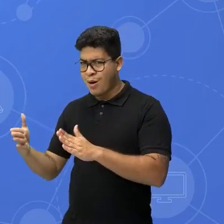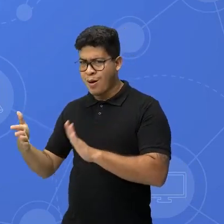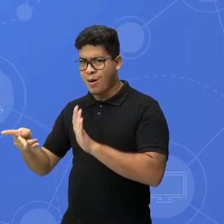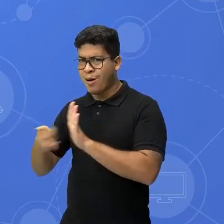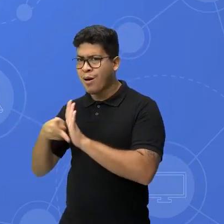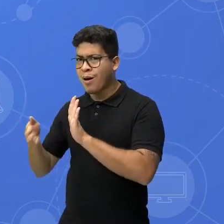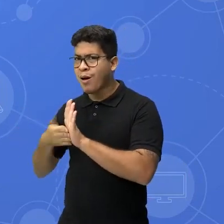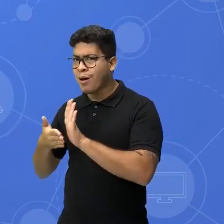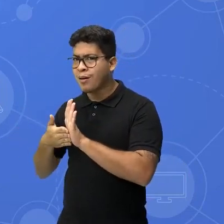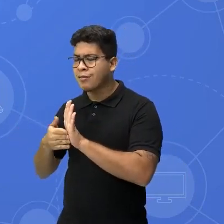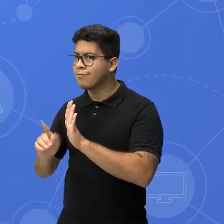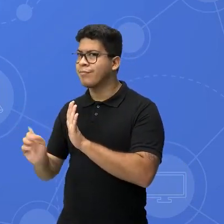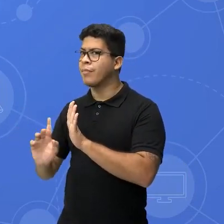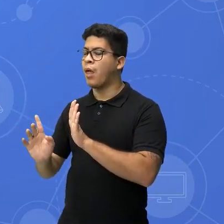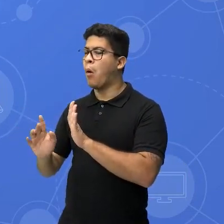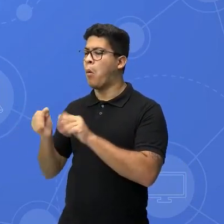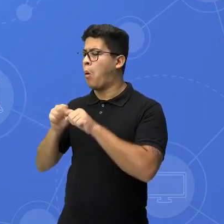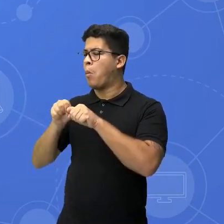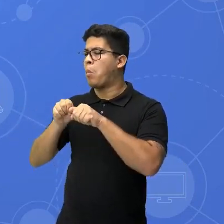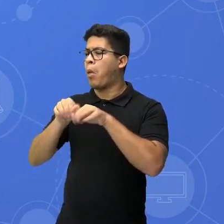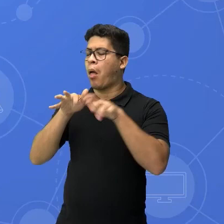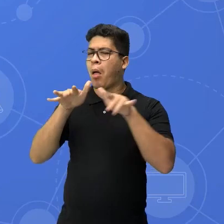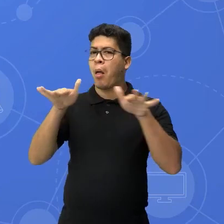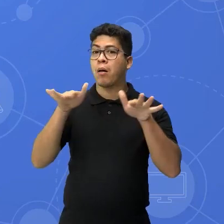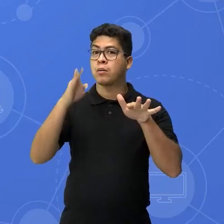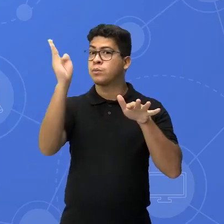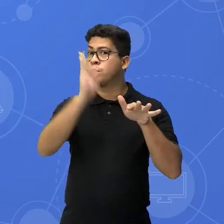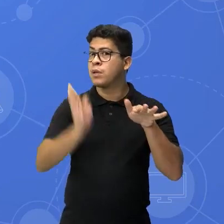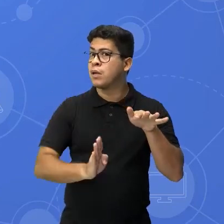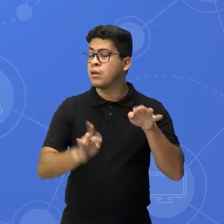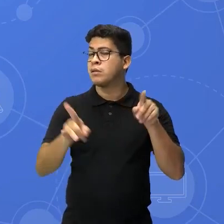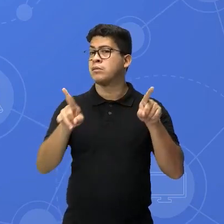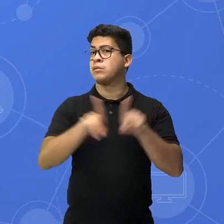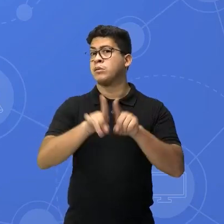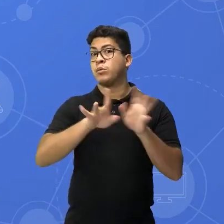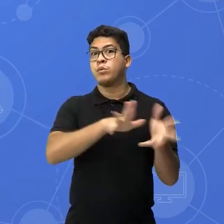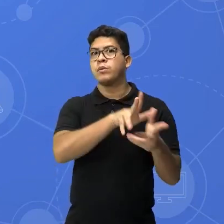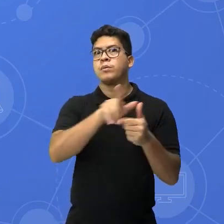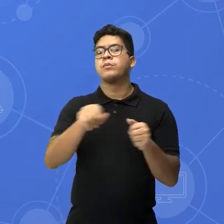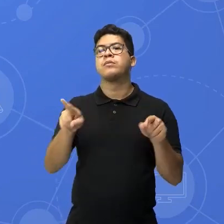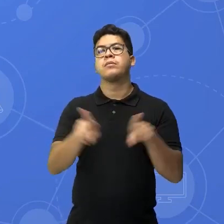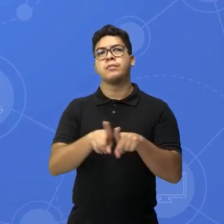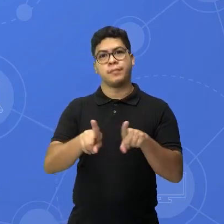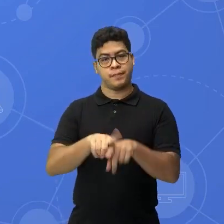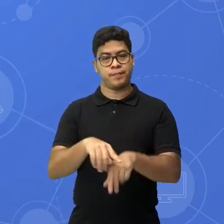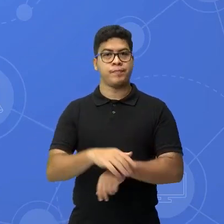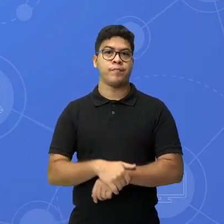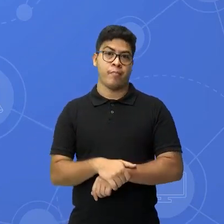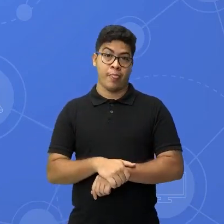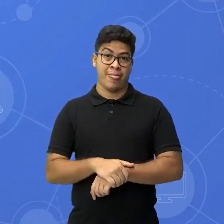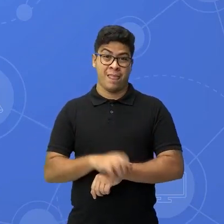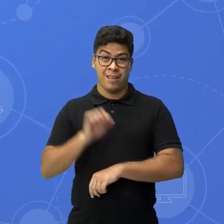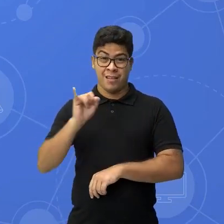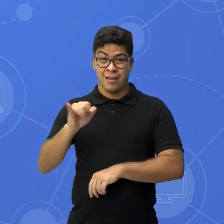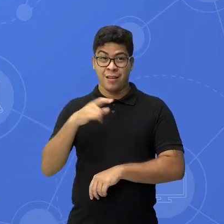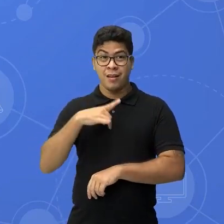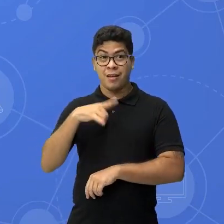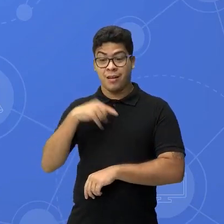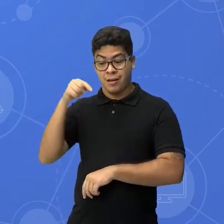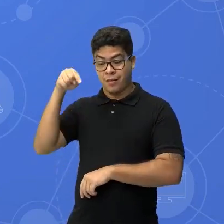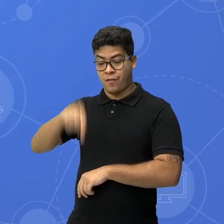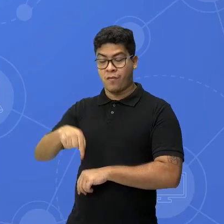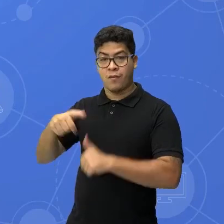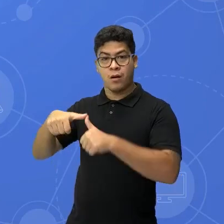alimento, mas para vender para fora, para exportar, né, para as commodities. Quem produz alimento para botar na mesa do